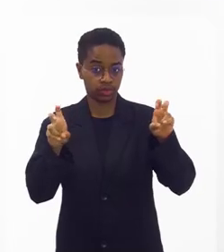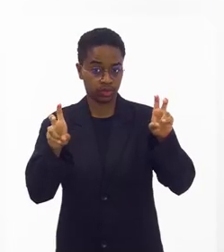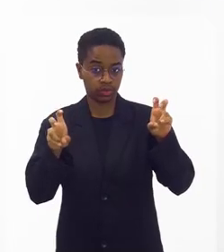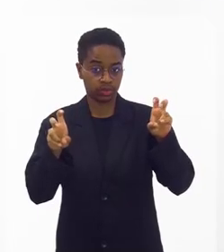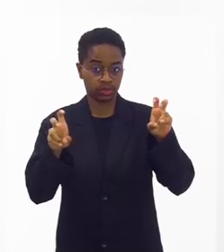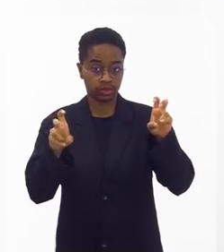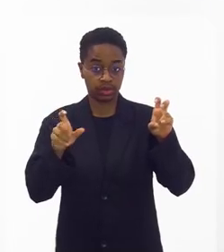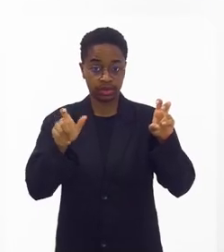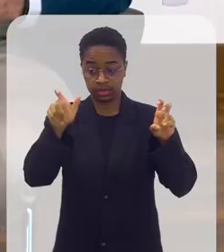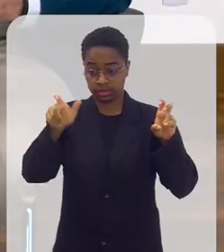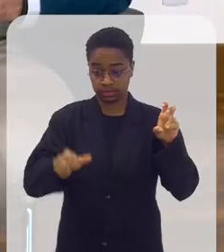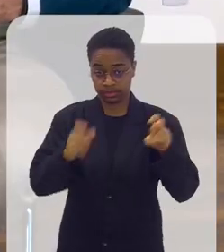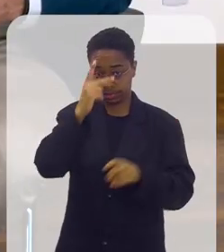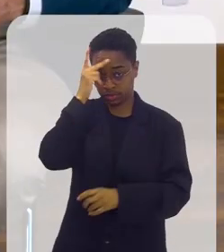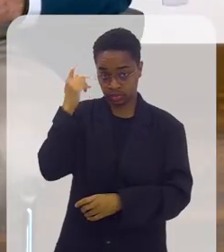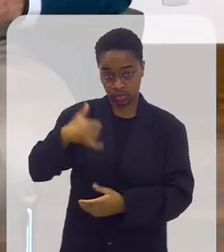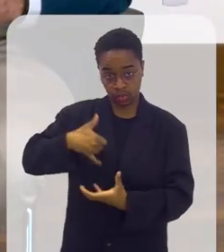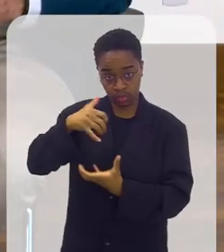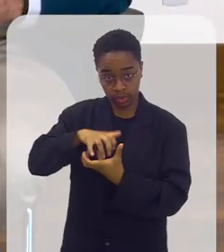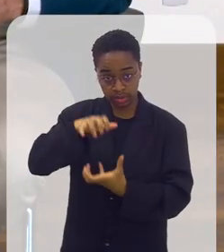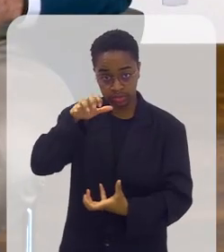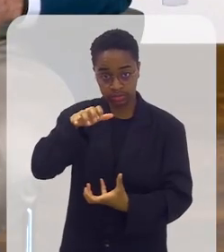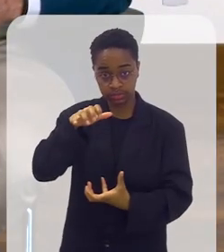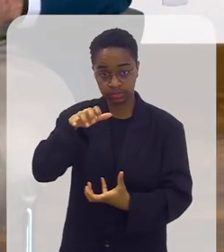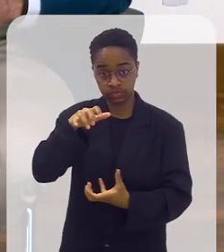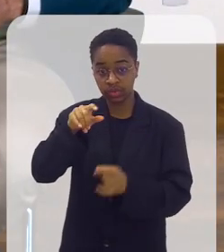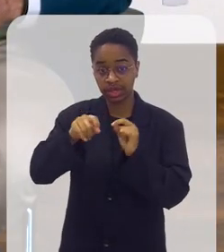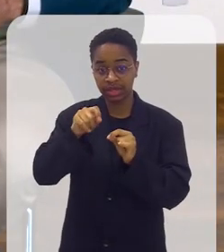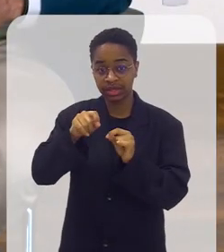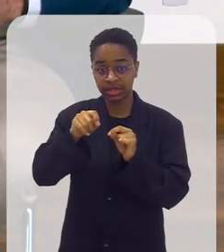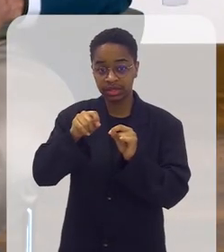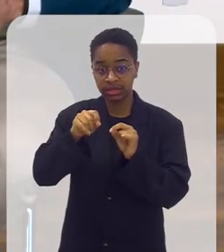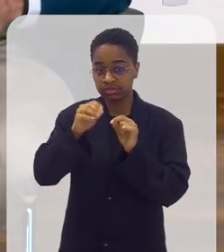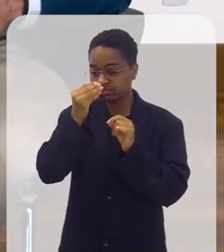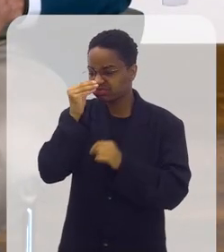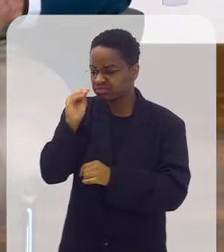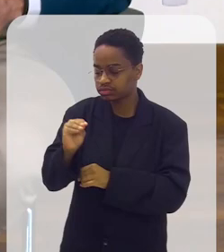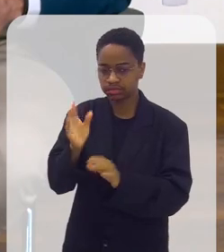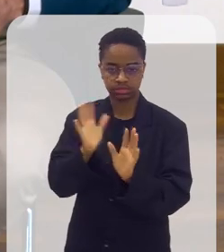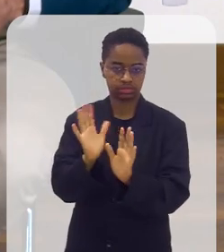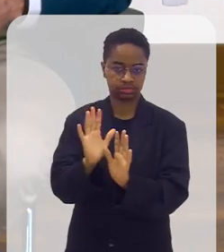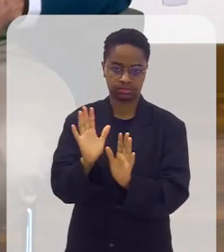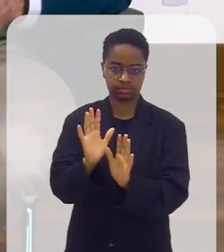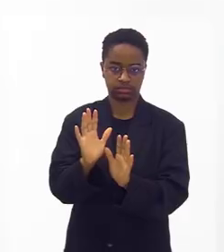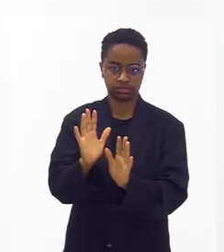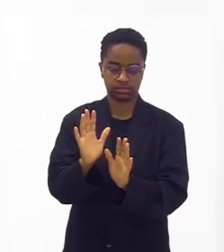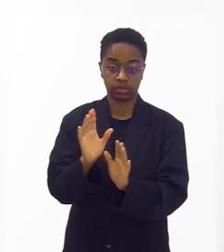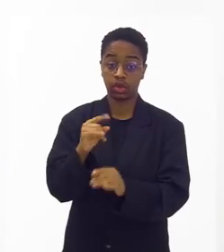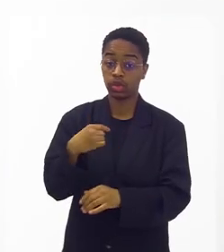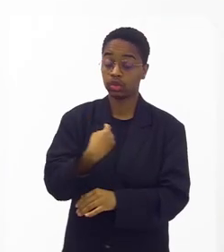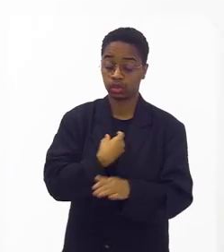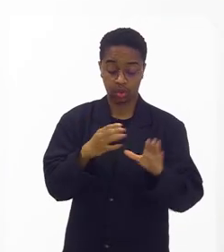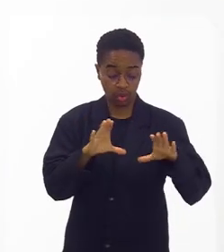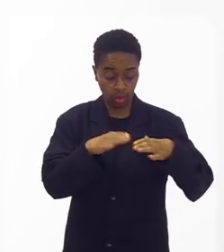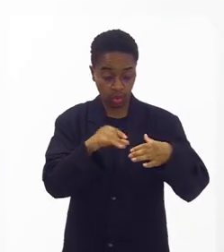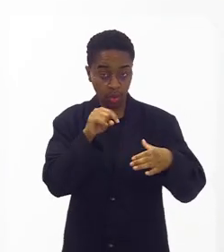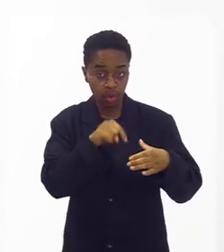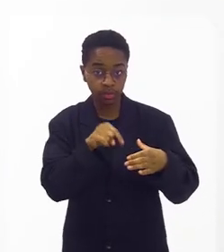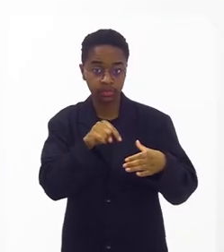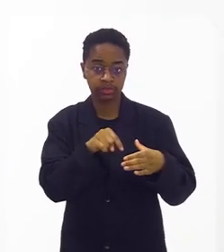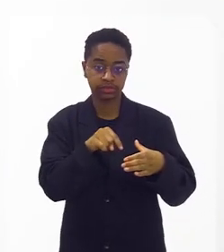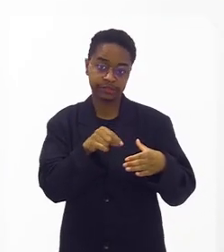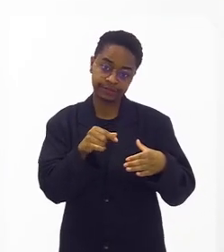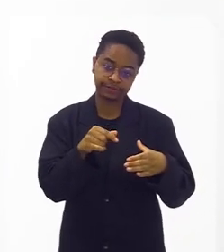é a pessoa idosa não sair de foco, não sair de foco. A comissão, ela é uma